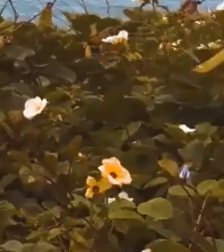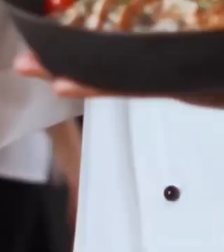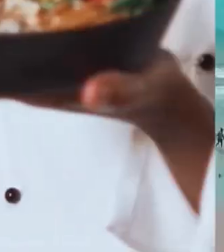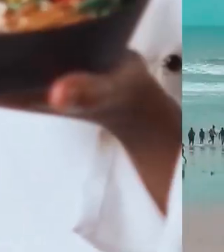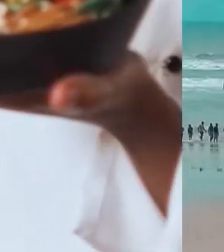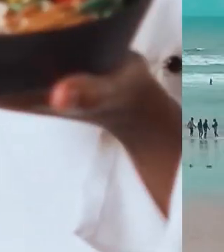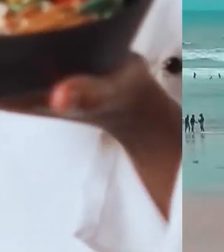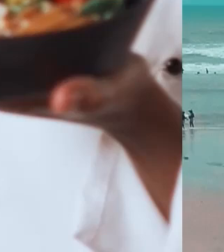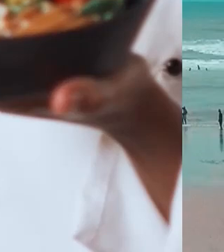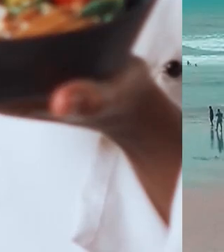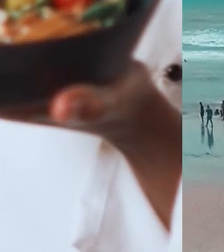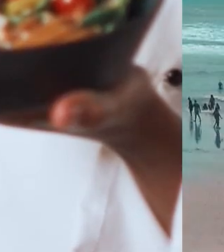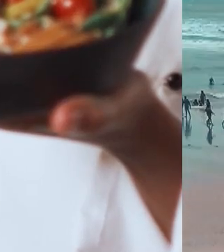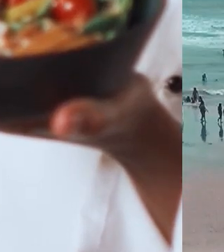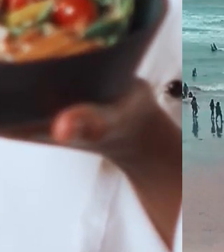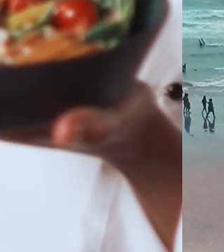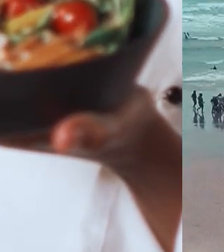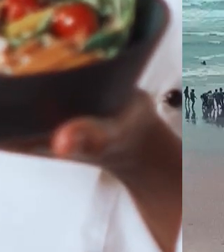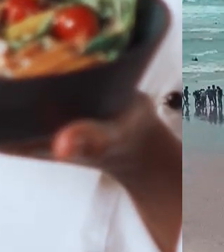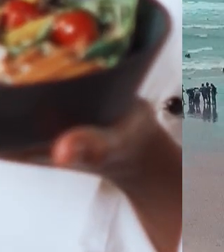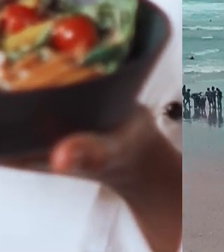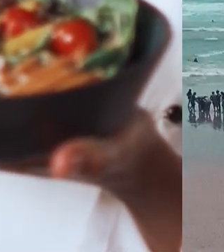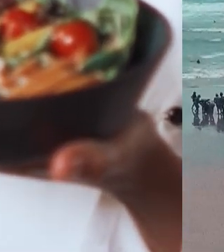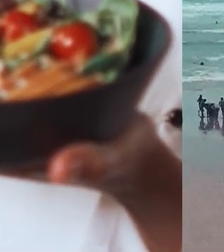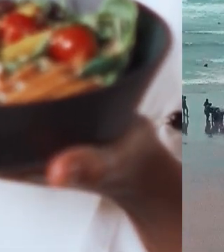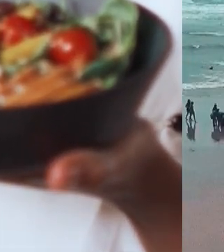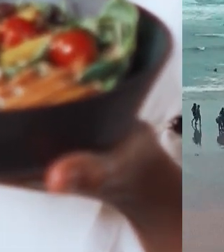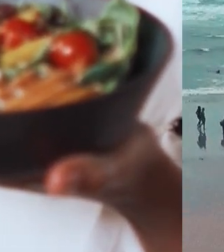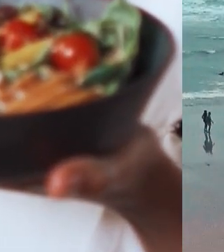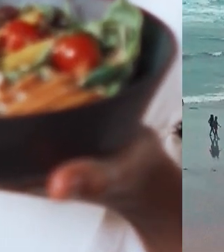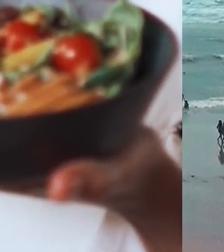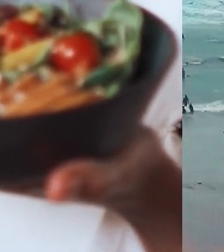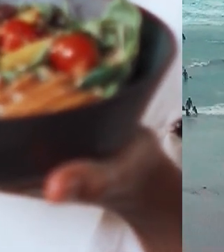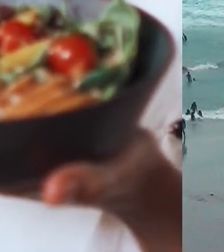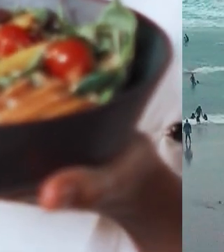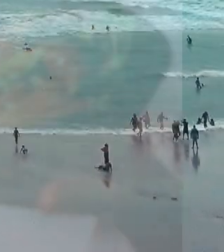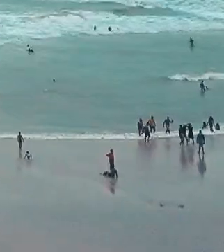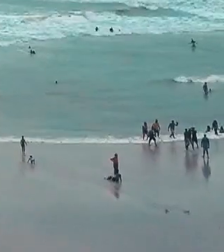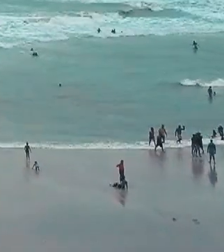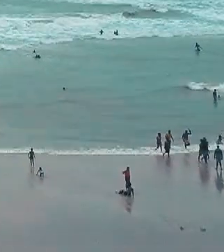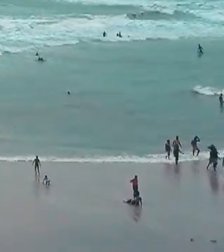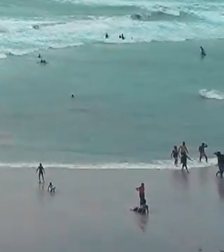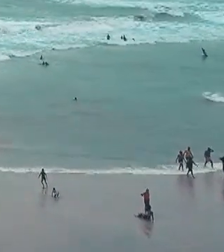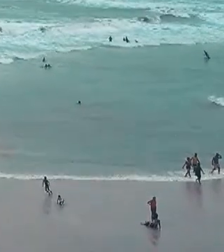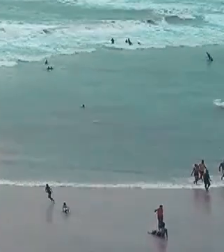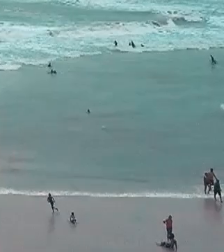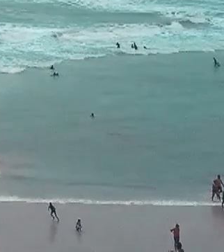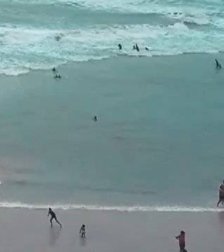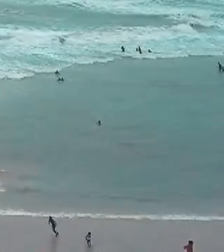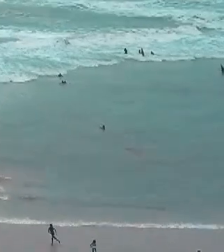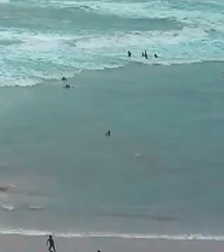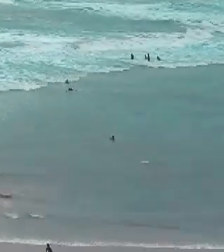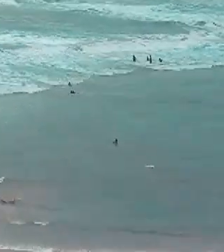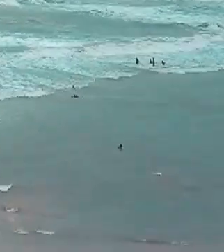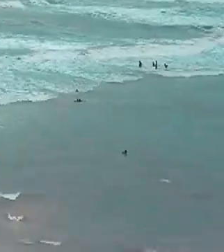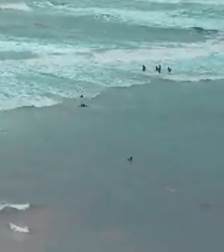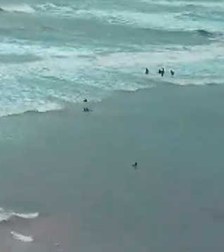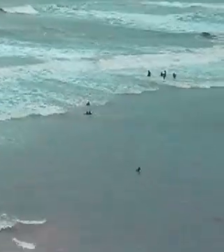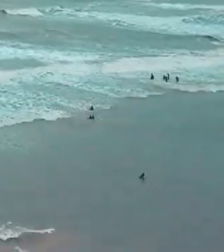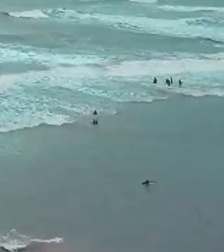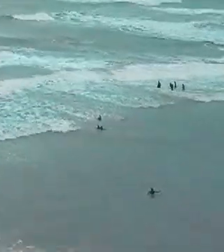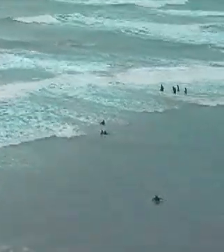população, mais geração de emprego e renda para os estancianos e para Sergipe. Lei de Zoneamento Costeiro,